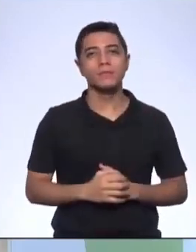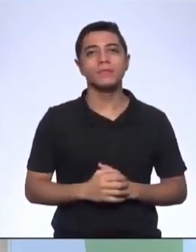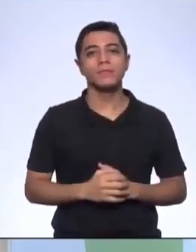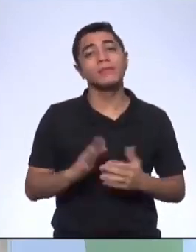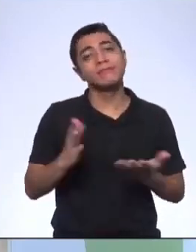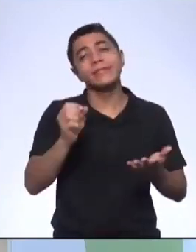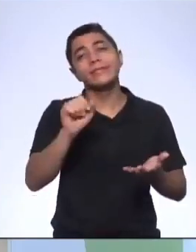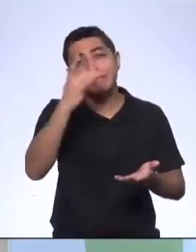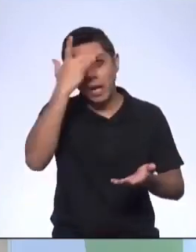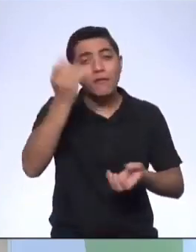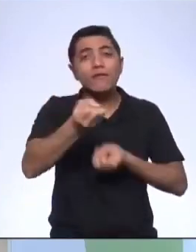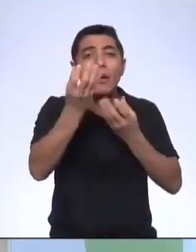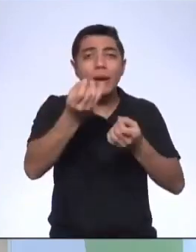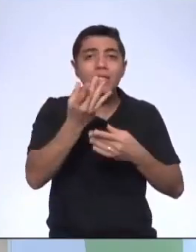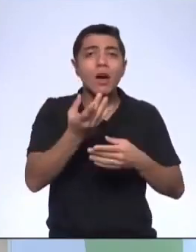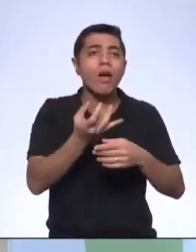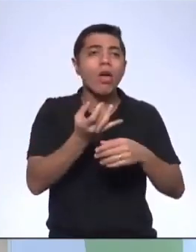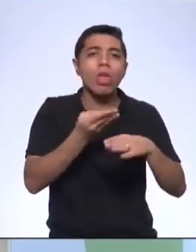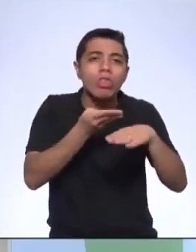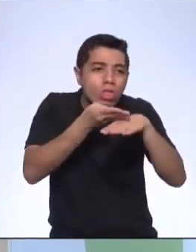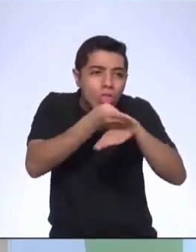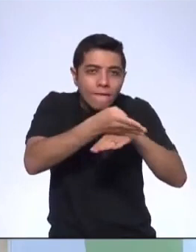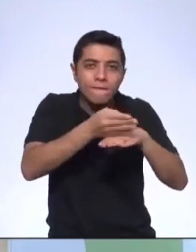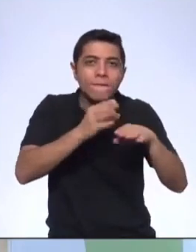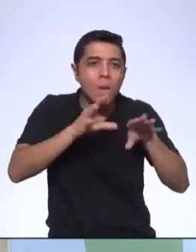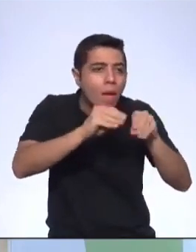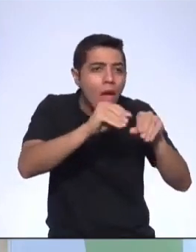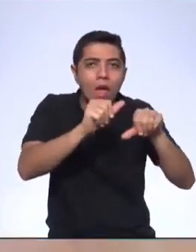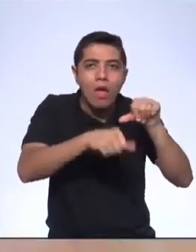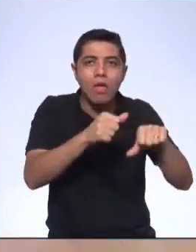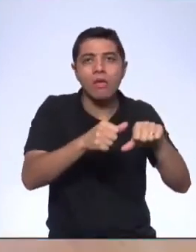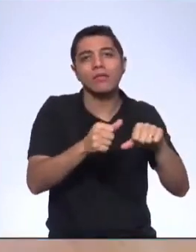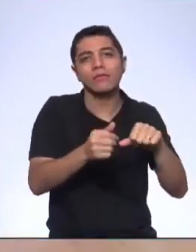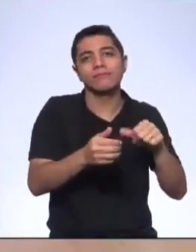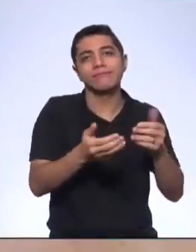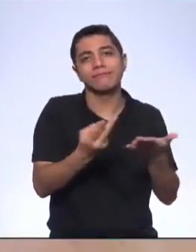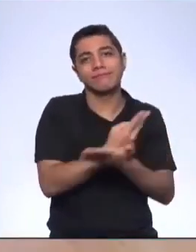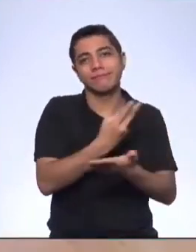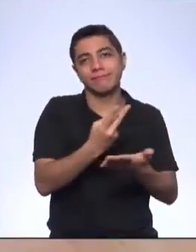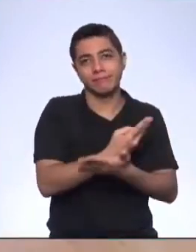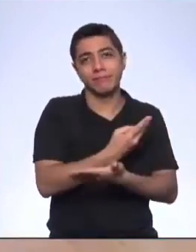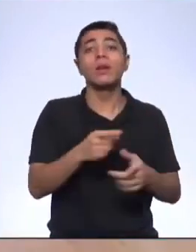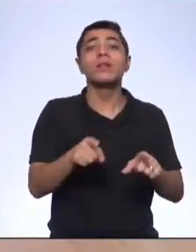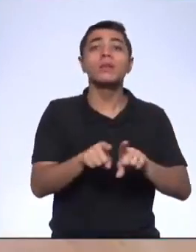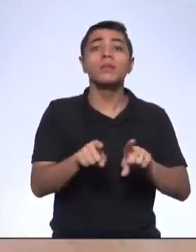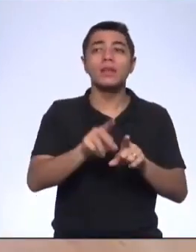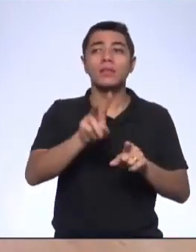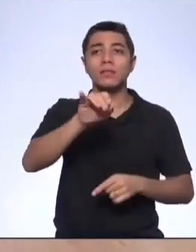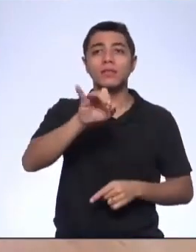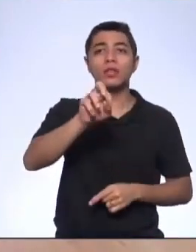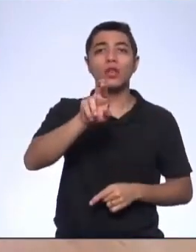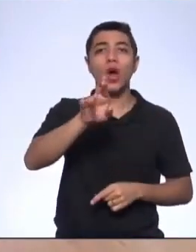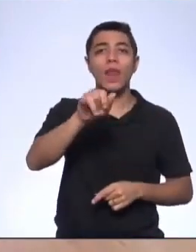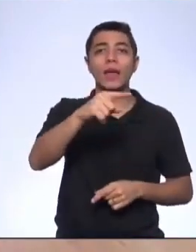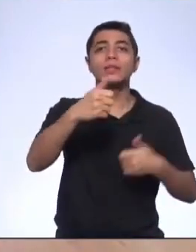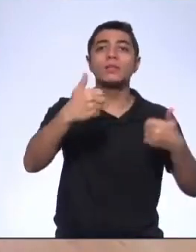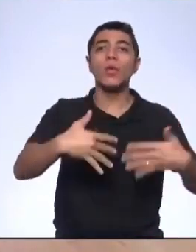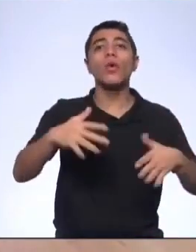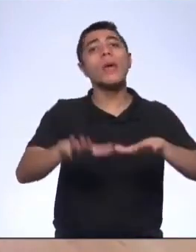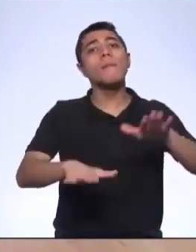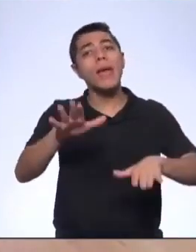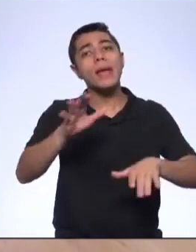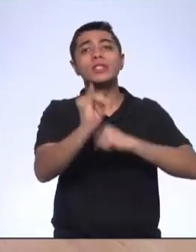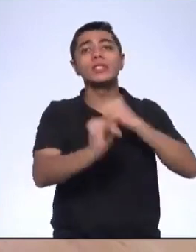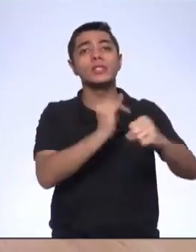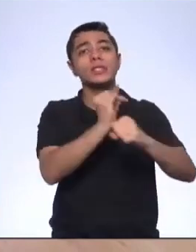quando é hackeada é complicado. E a Vitória, não. E que depende muito do site e de onde vem a informação. Muito